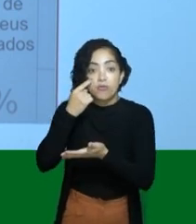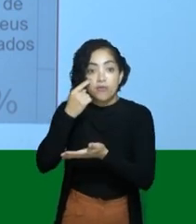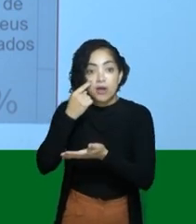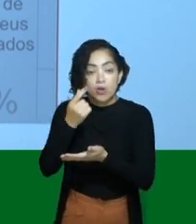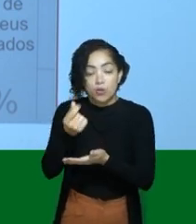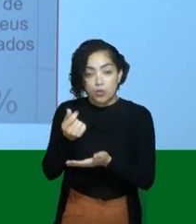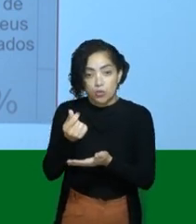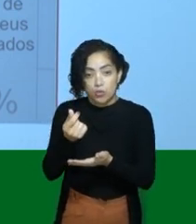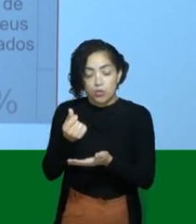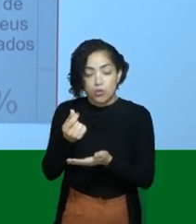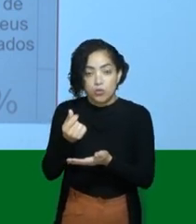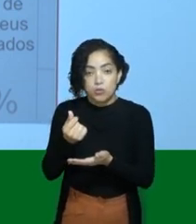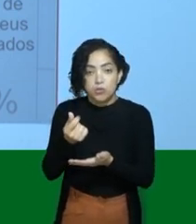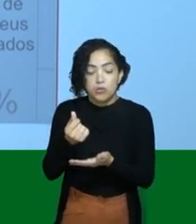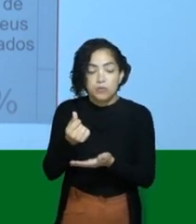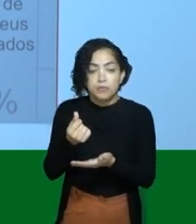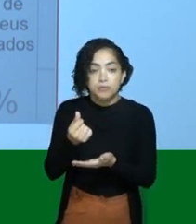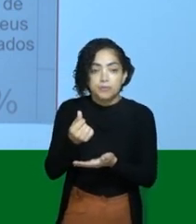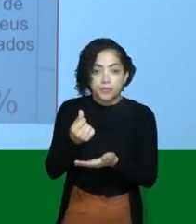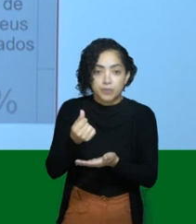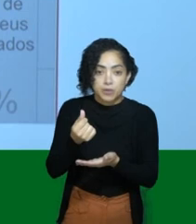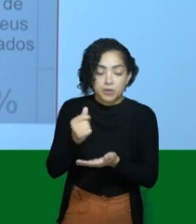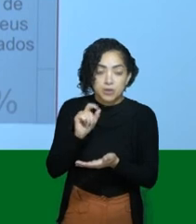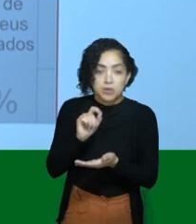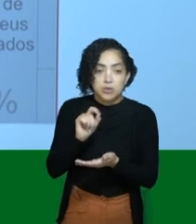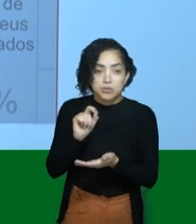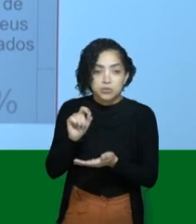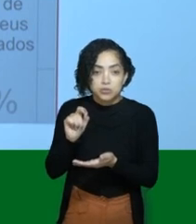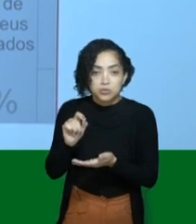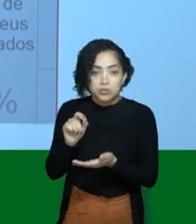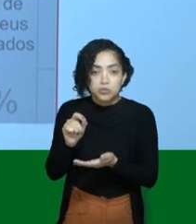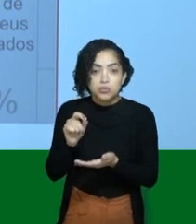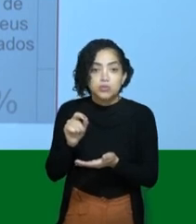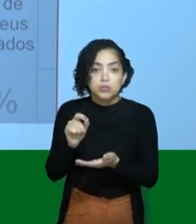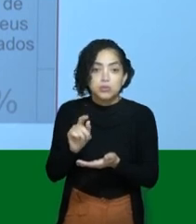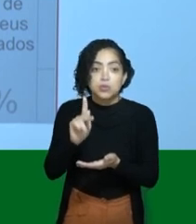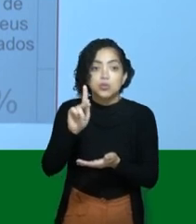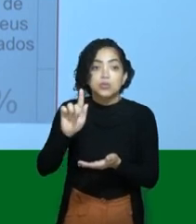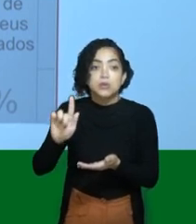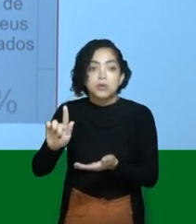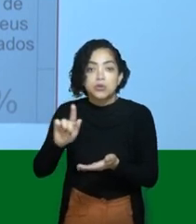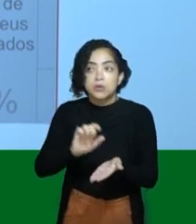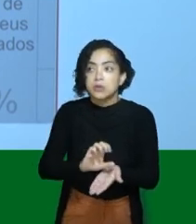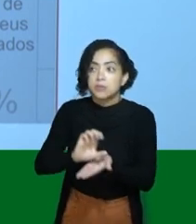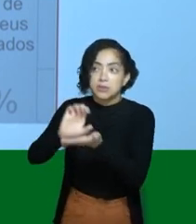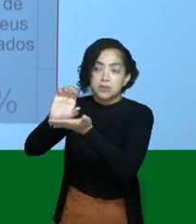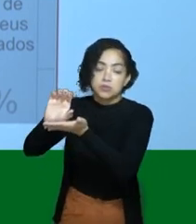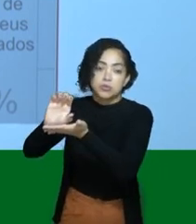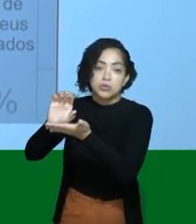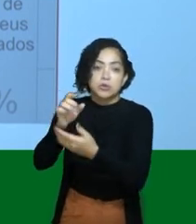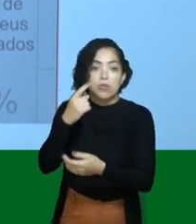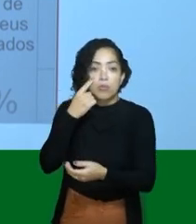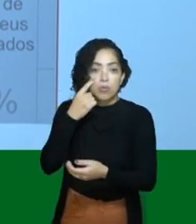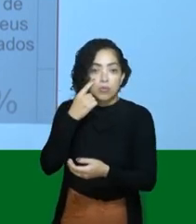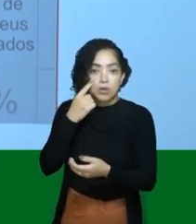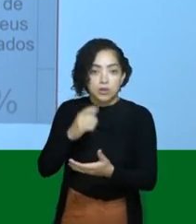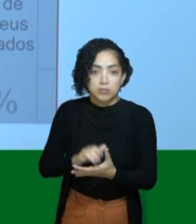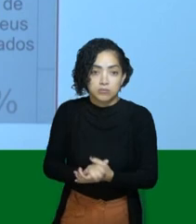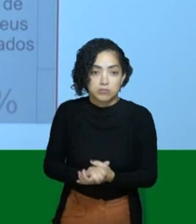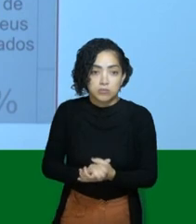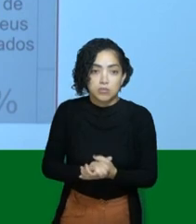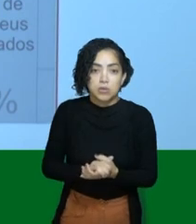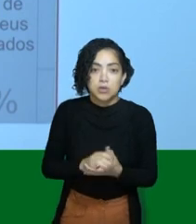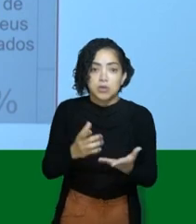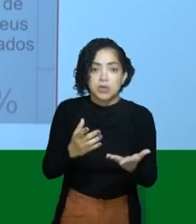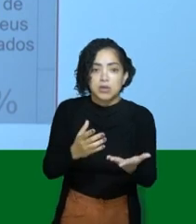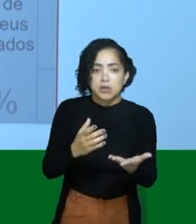bruto agregado, o valor agregado do quilograma do que a gente exporta. Tá? E olha o que a gente exporta. É tudo